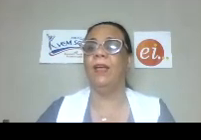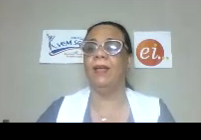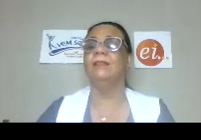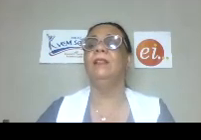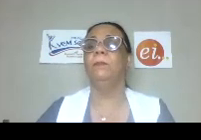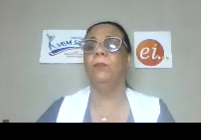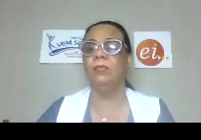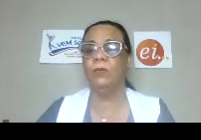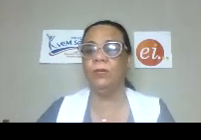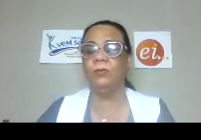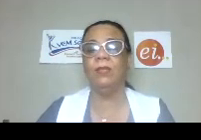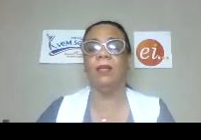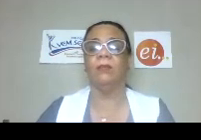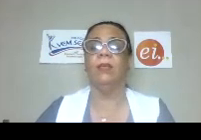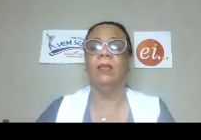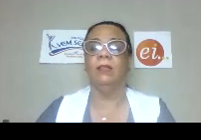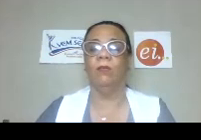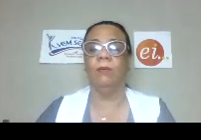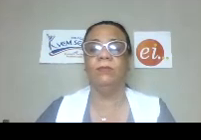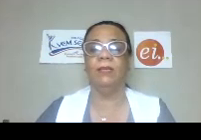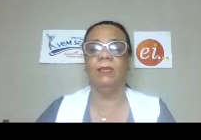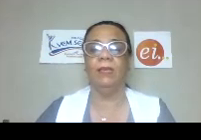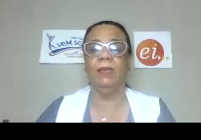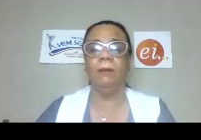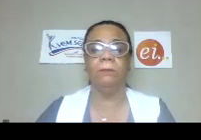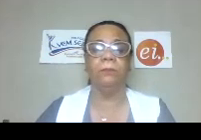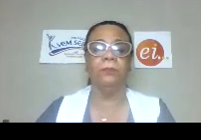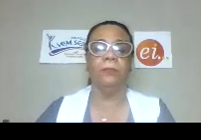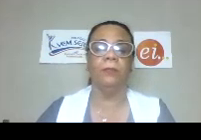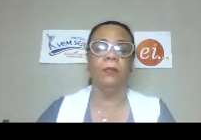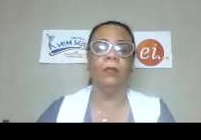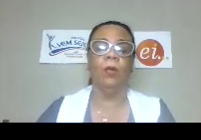vídeo, faça e depois vê o resultado. Então, vamos aqui.